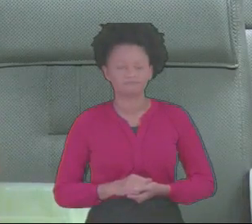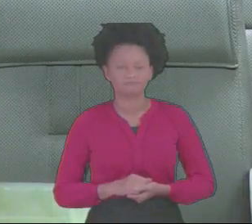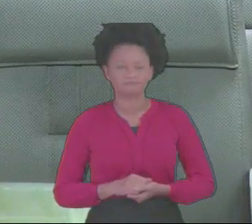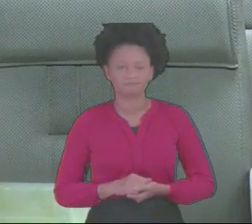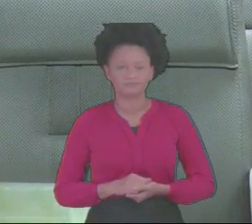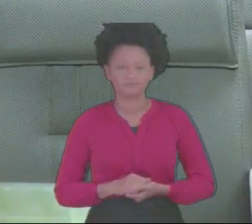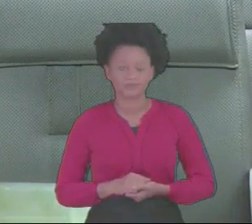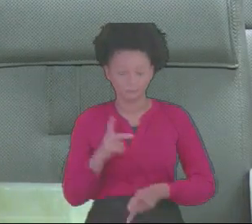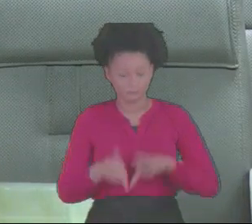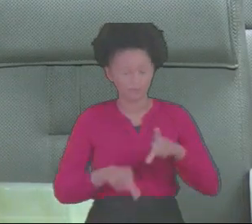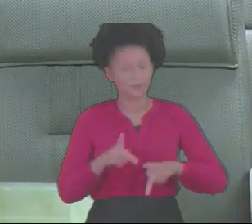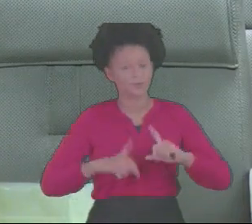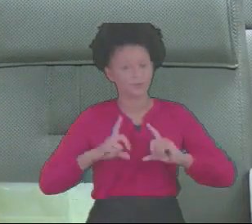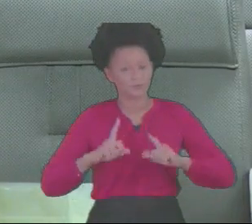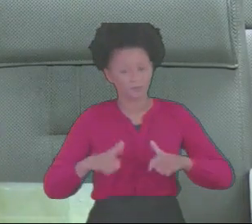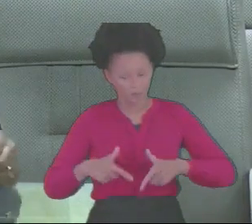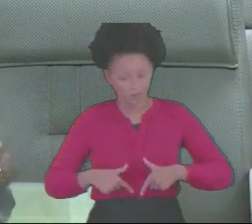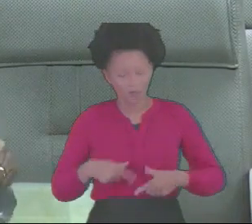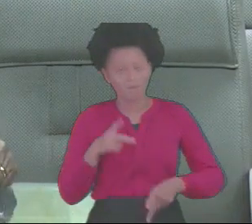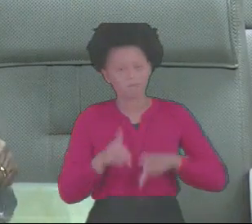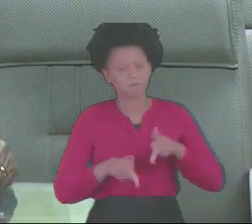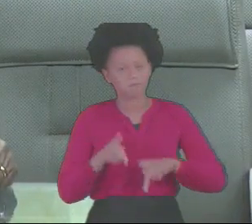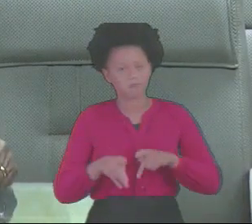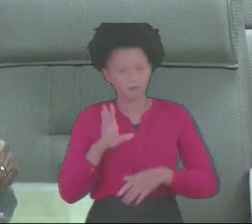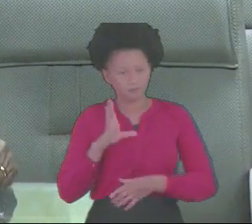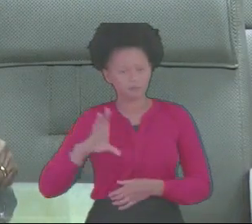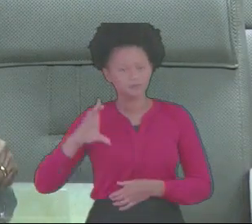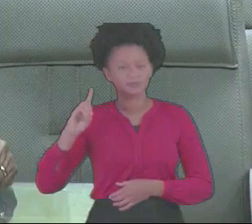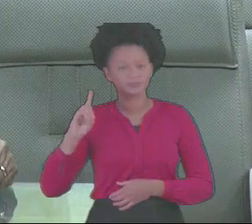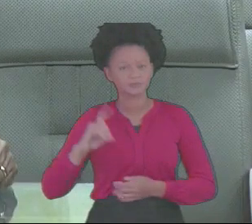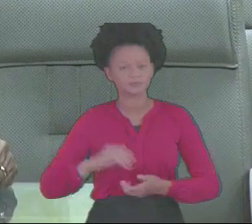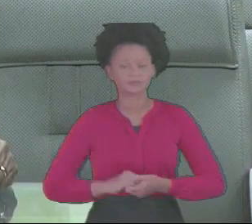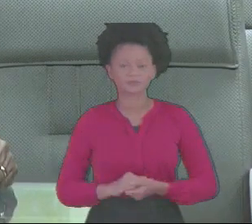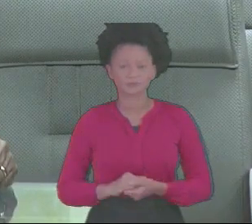em Israel O que é o povo de Deus